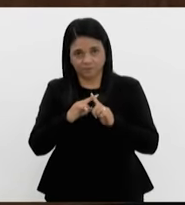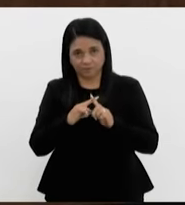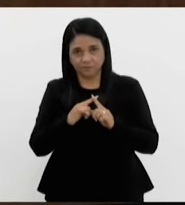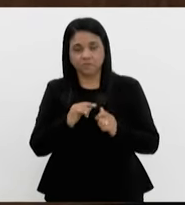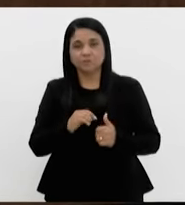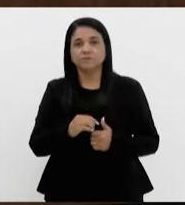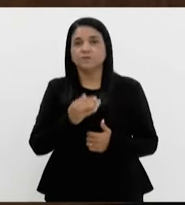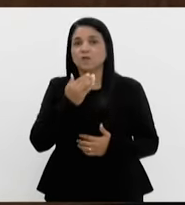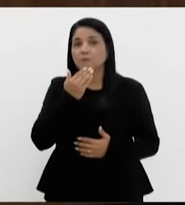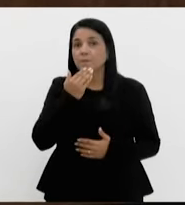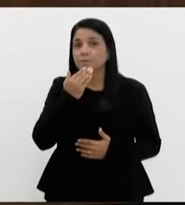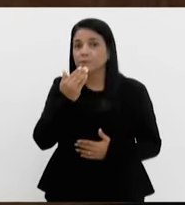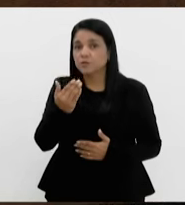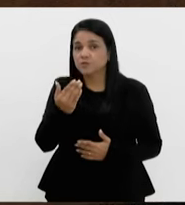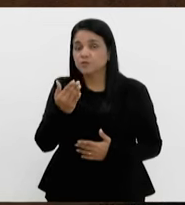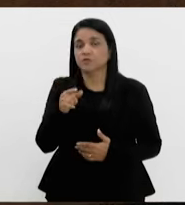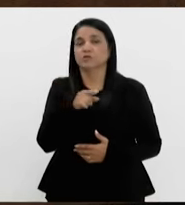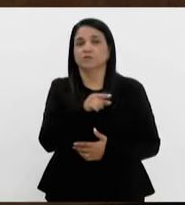que a mesa